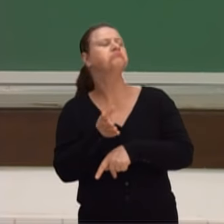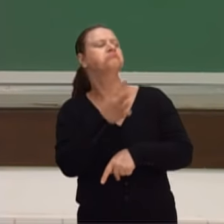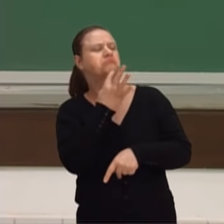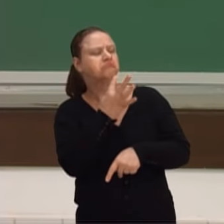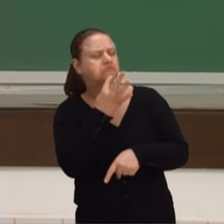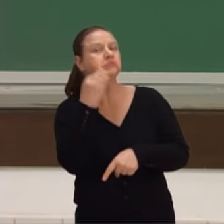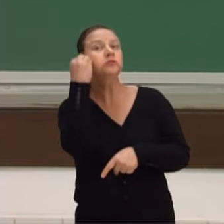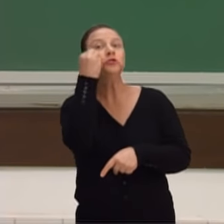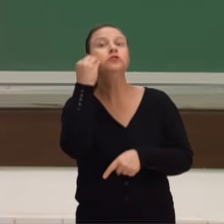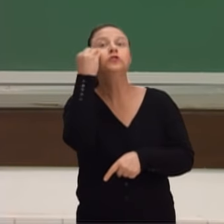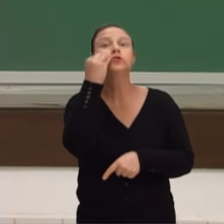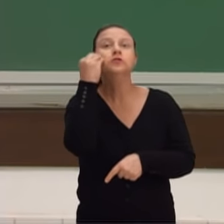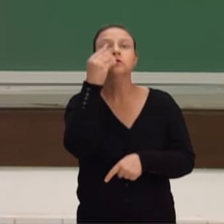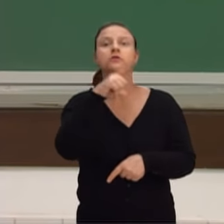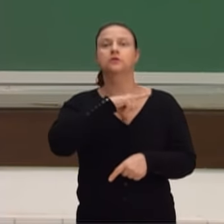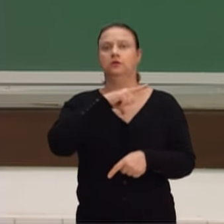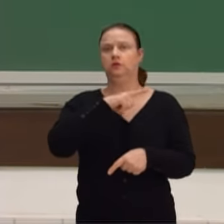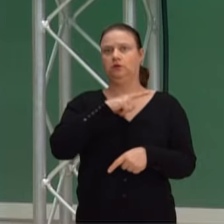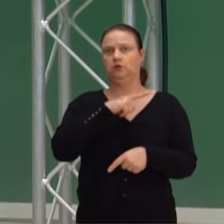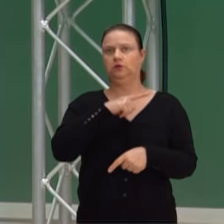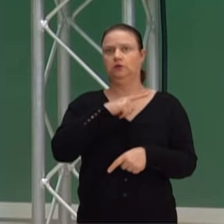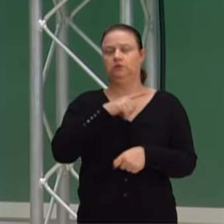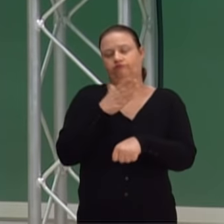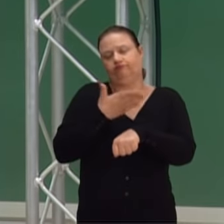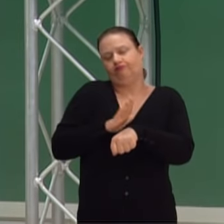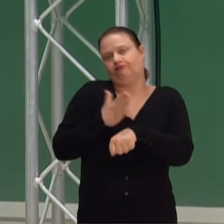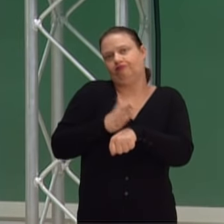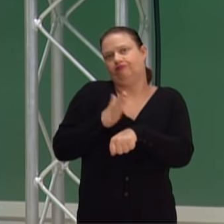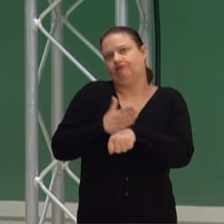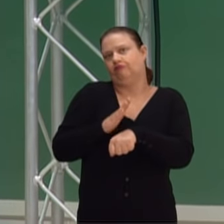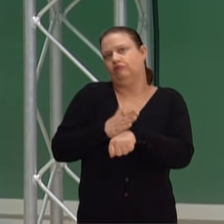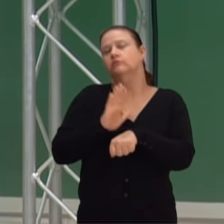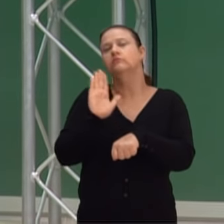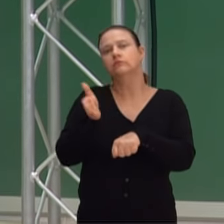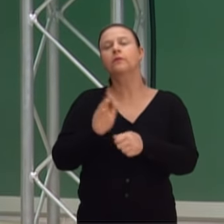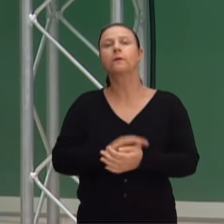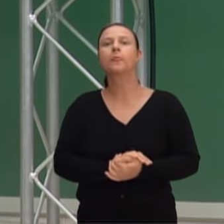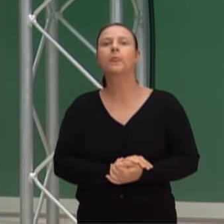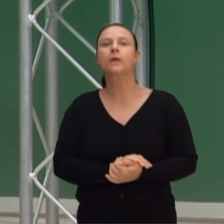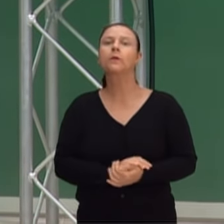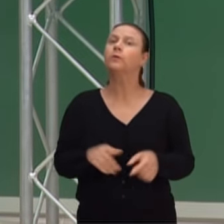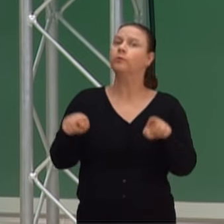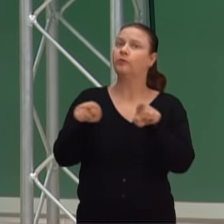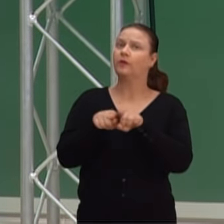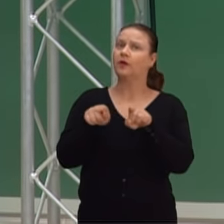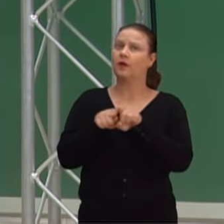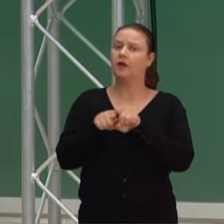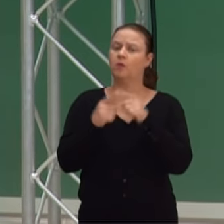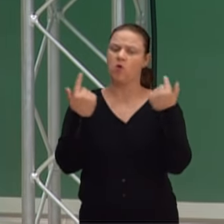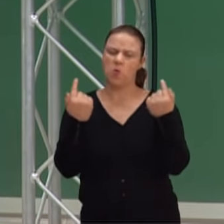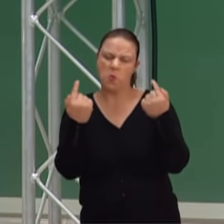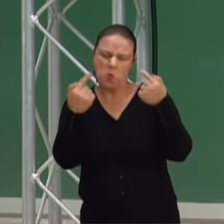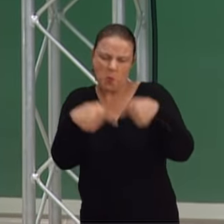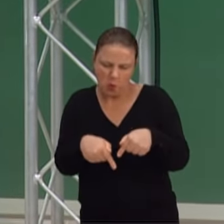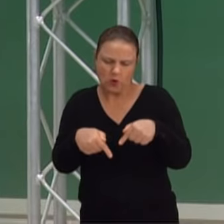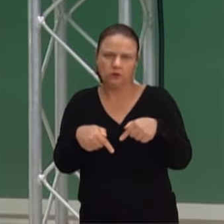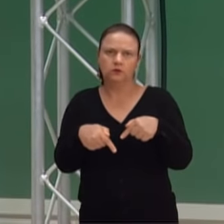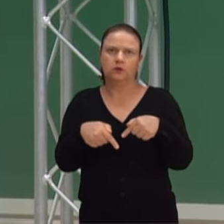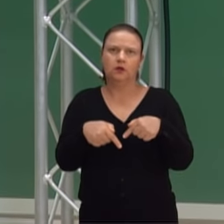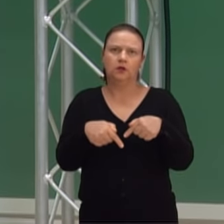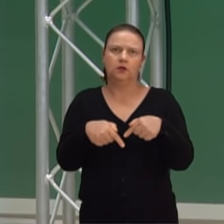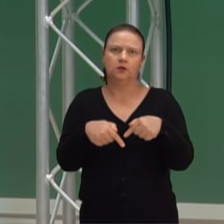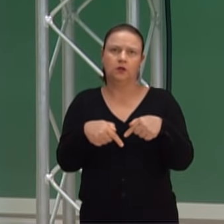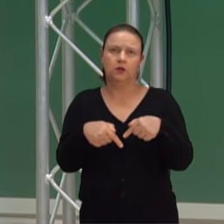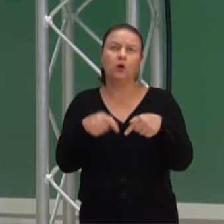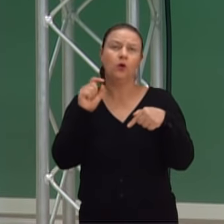da cana-de-açúcar exigia aqui no Brasil. Ainda, a oposição à escravidão indígena. E aqui você tem a igreja